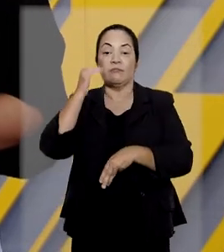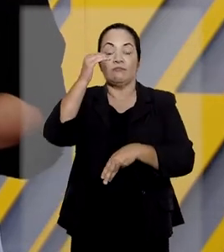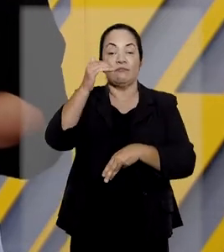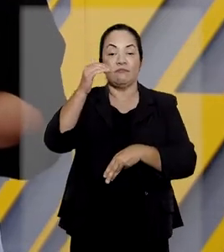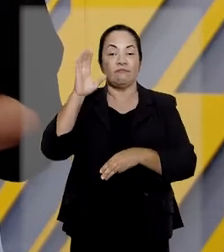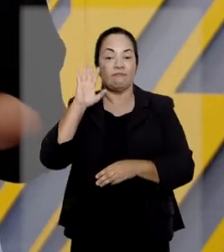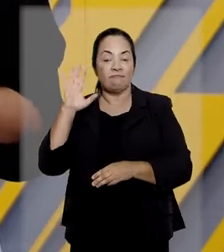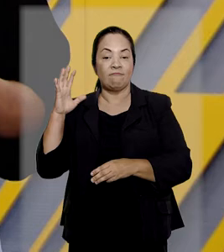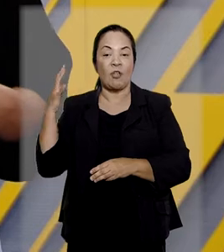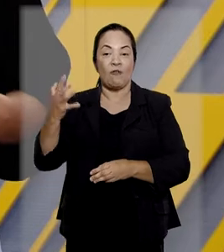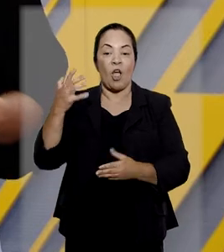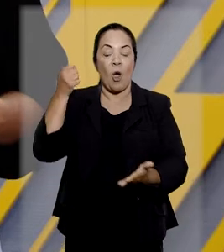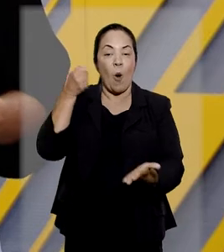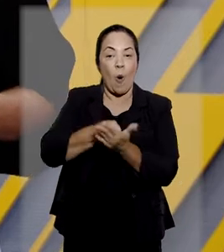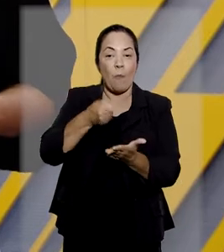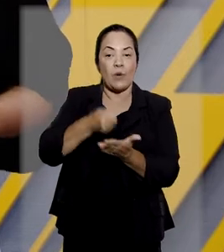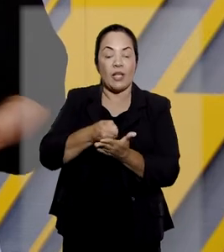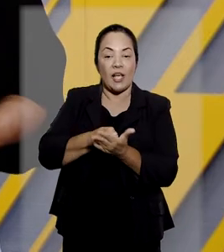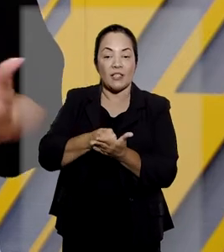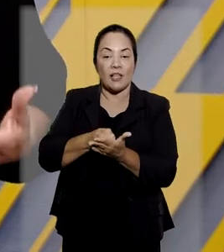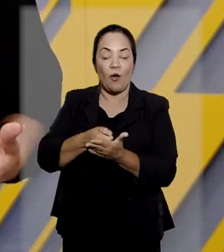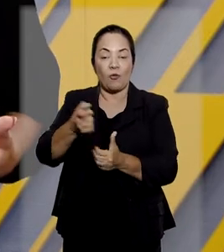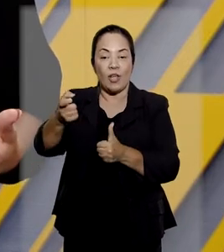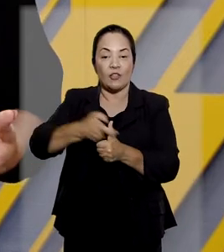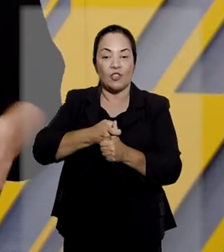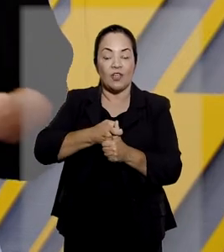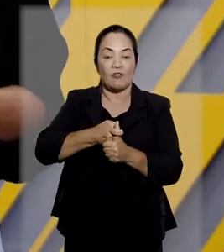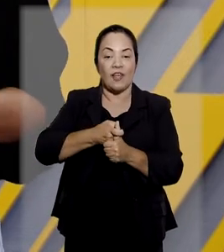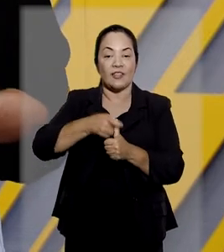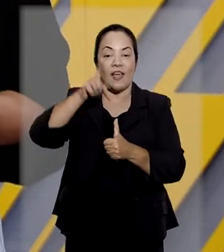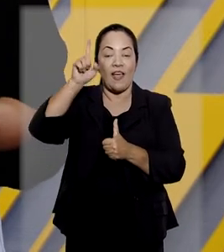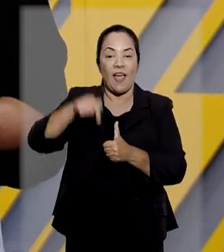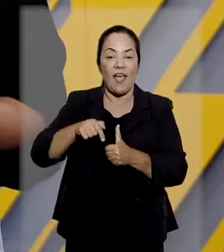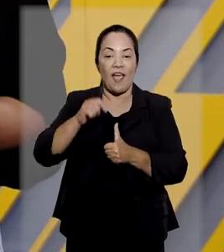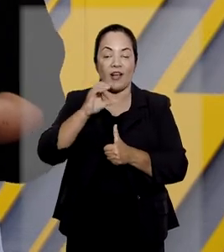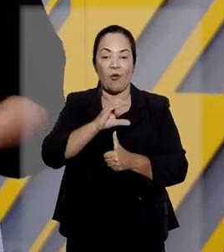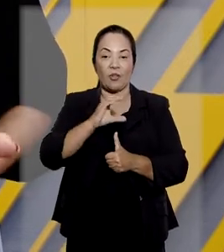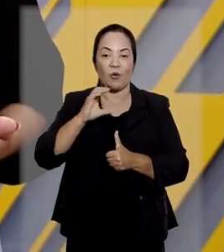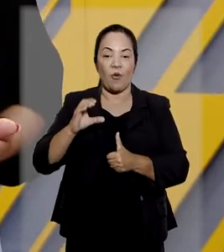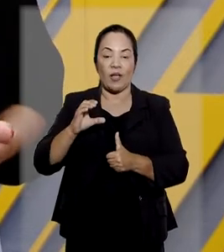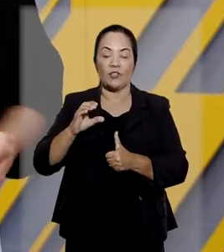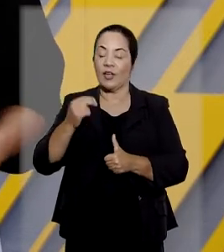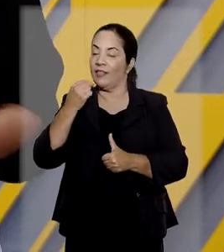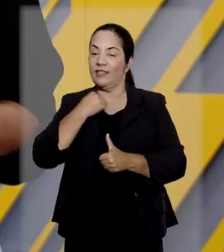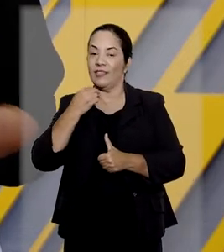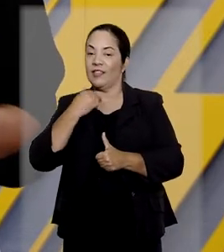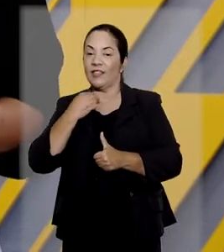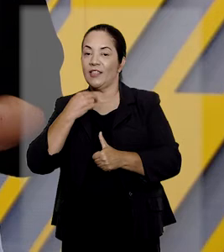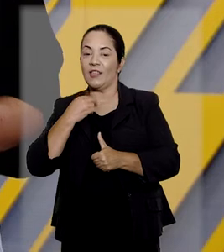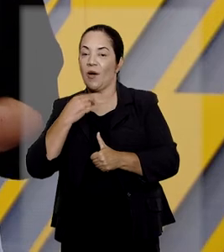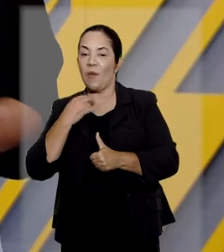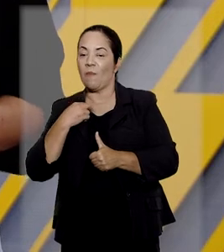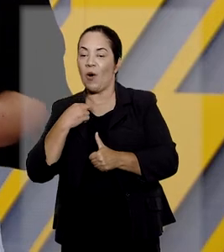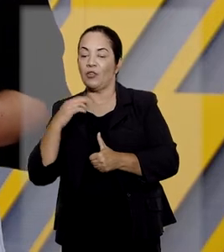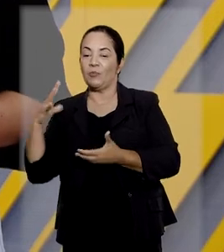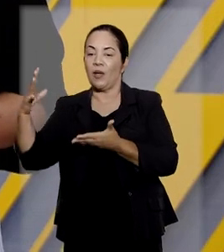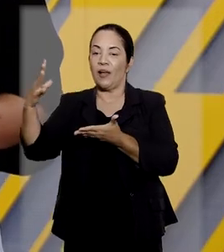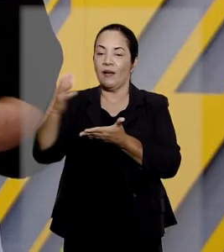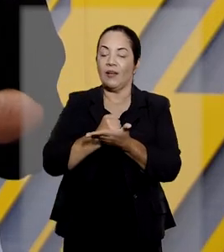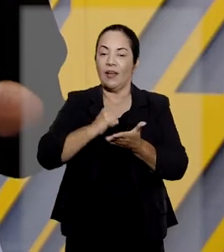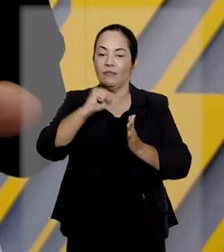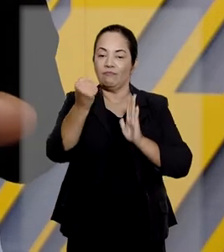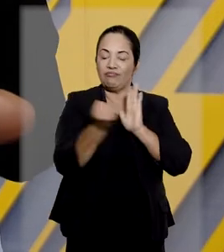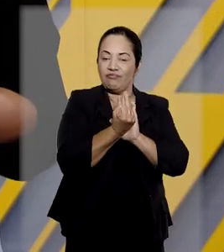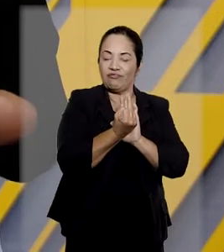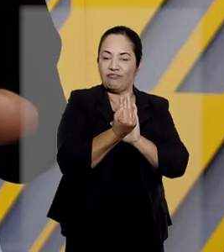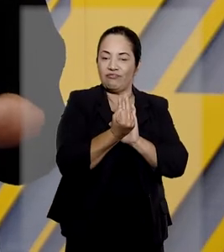ministros consideraram que a obrigação pecuniária assumida por um dos correntistas não poderá repercutir na esfera patrimonial